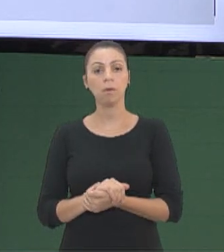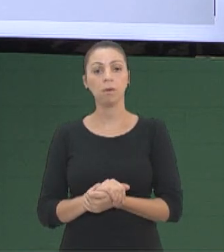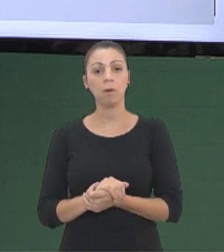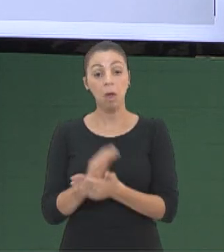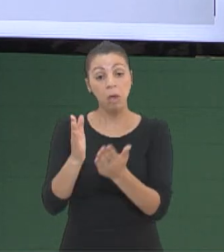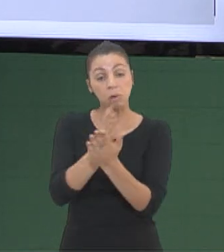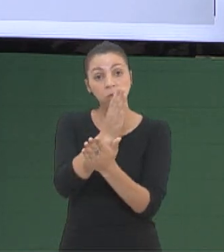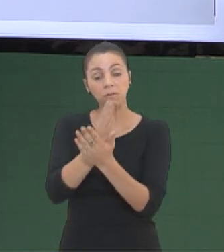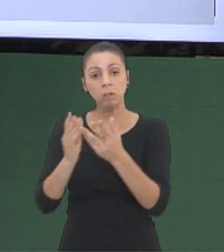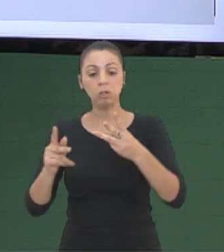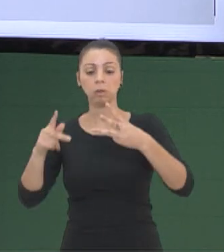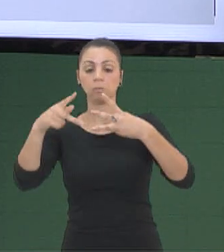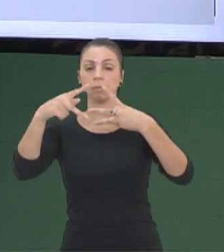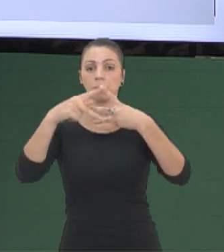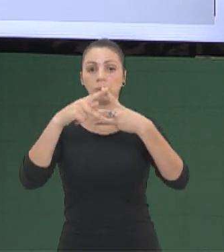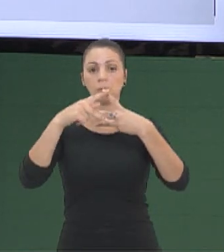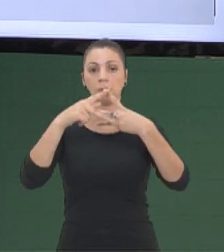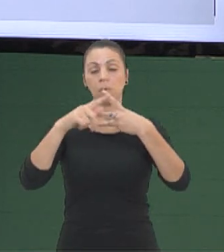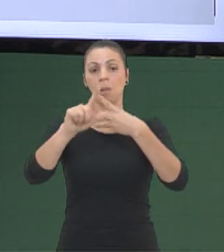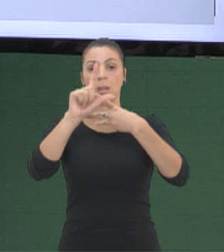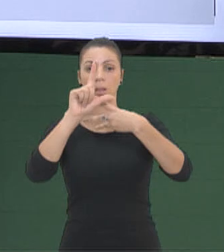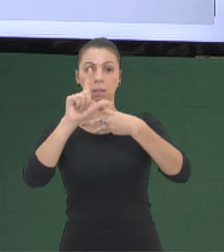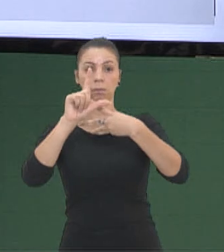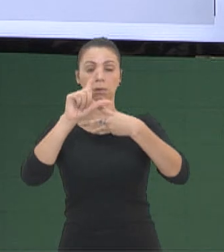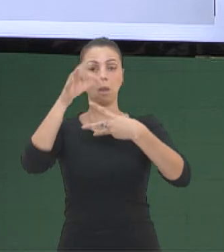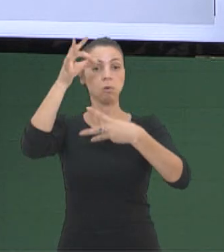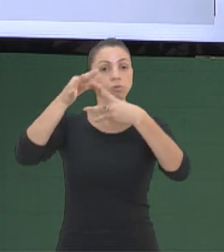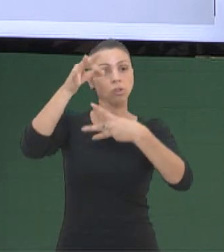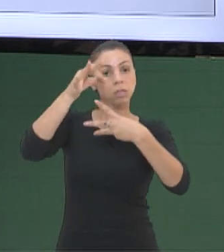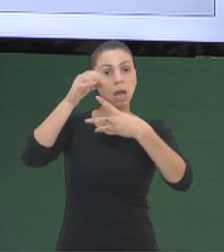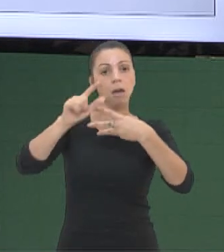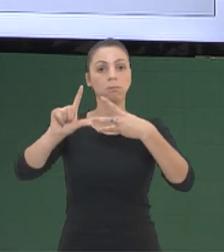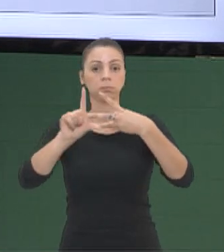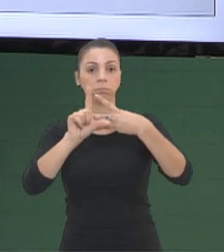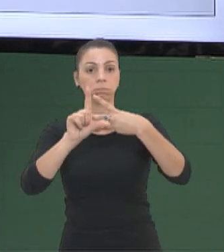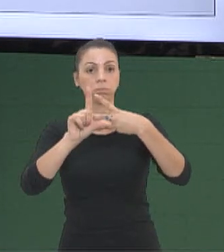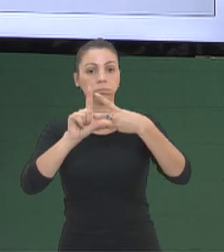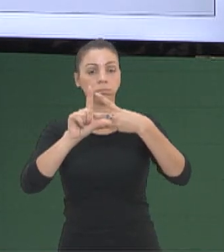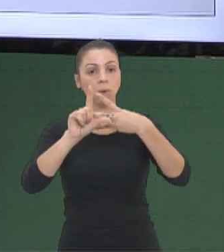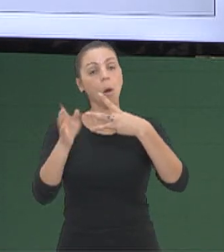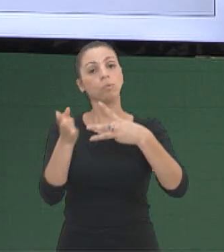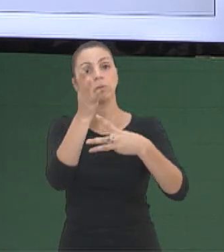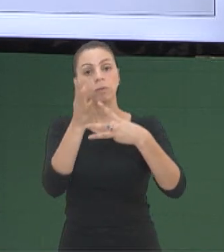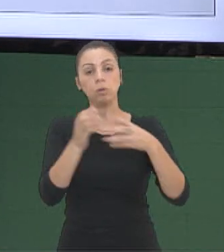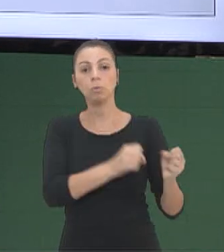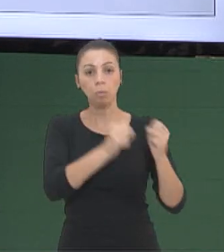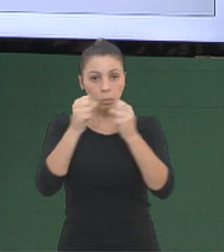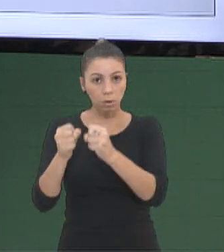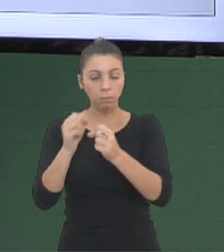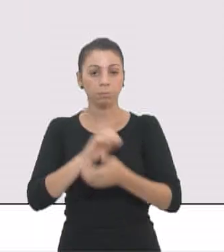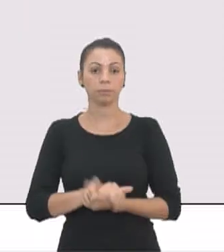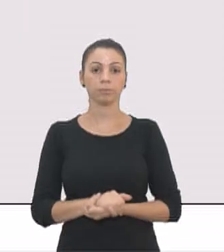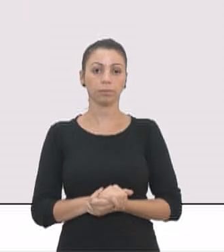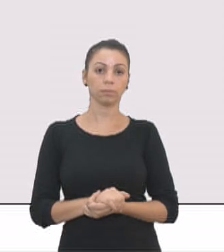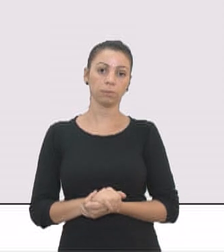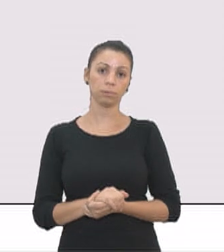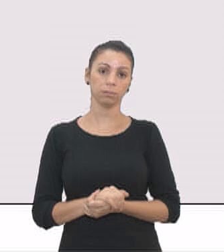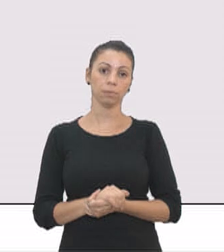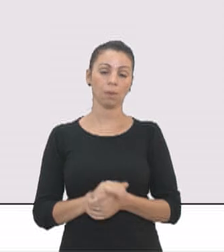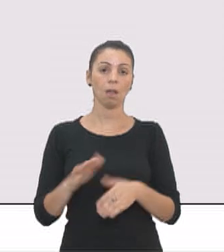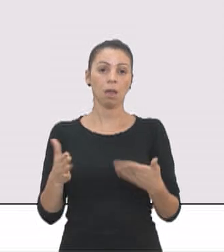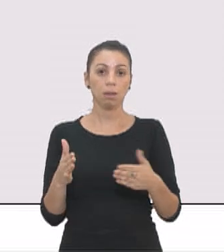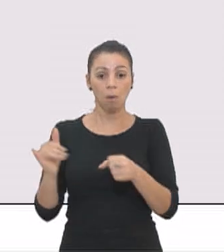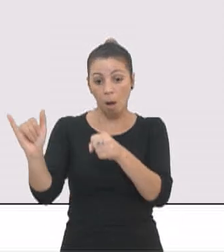com o legislativo e o judiciário, totalmente contrário do que era antes. Assim como em um jogo